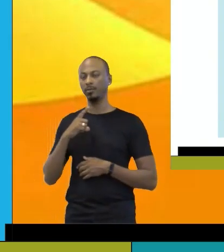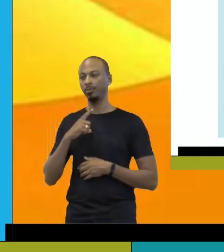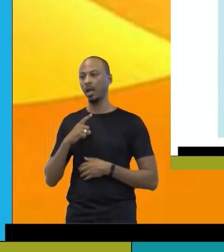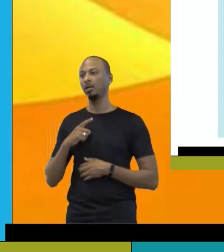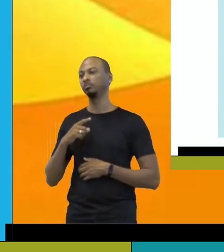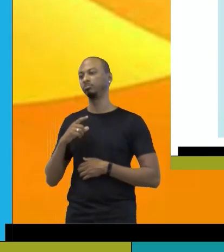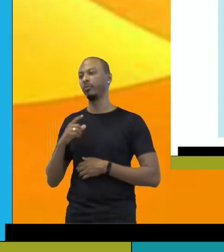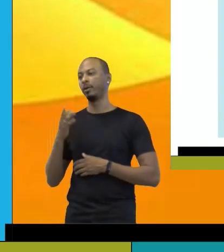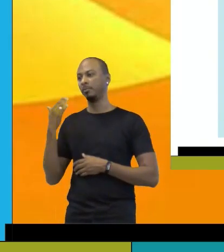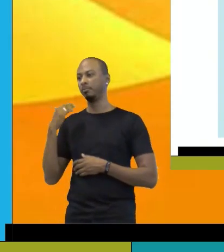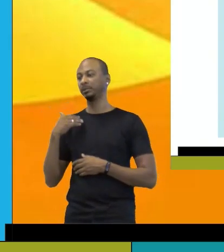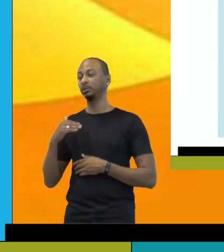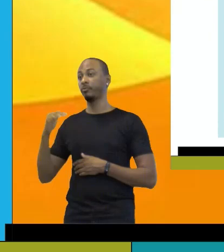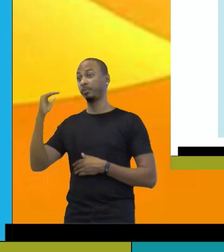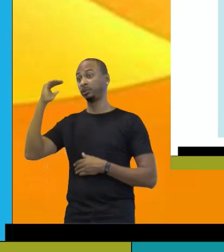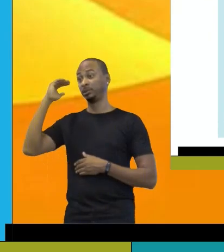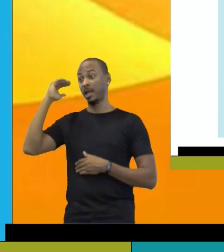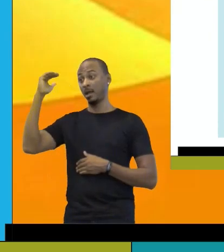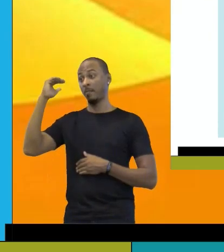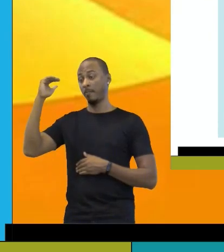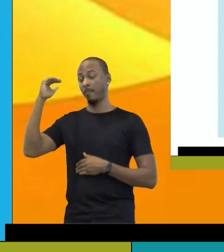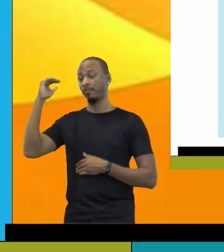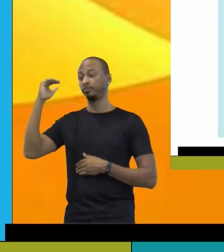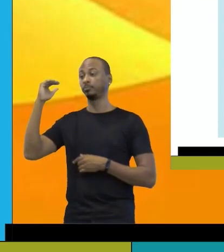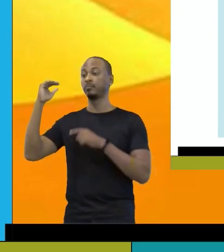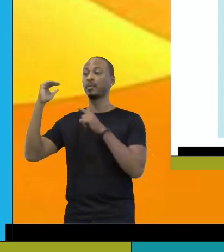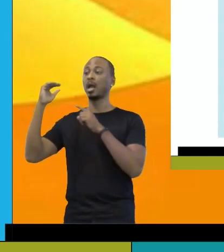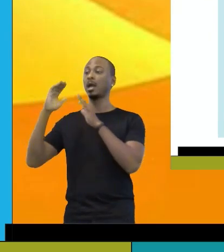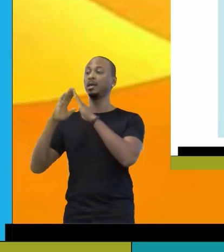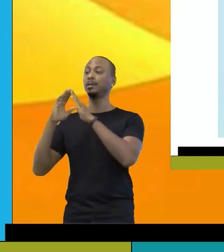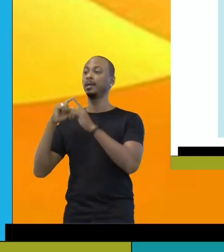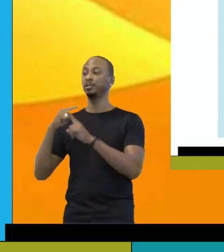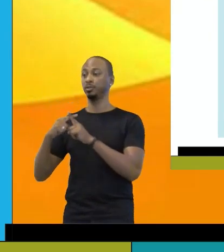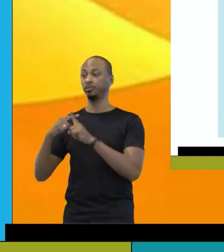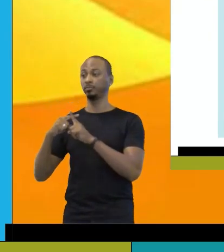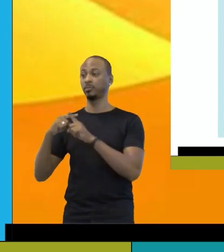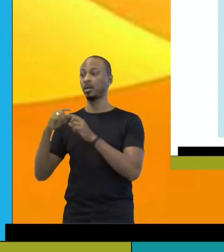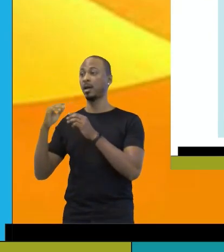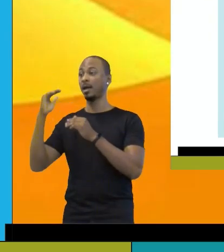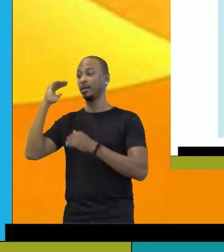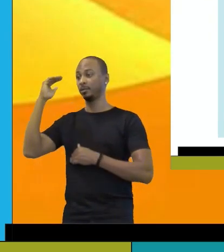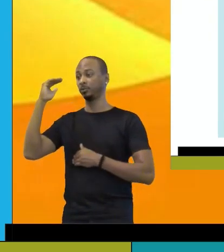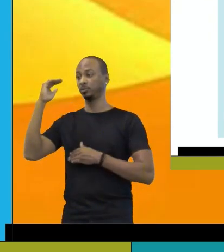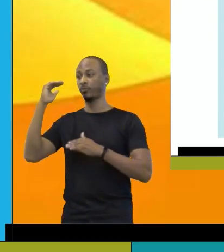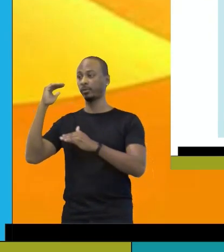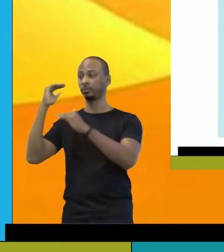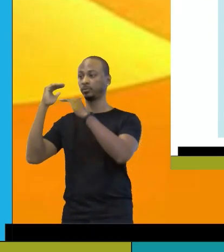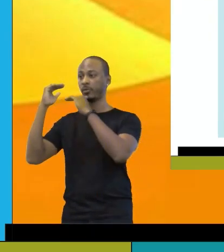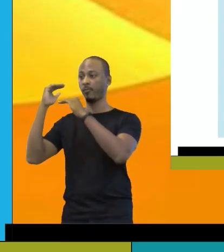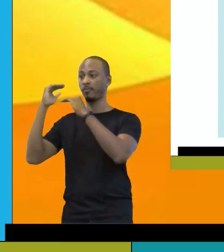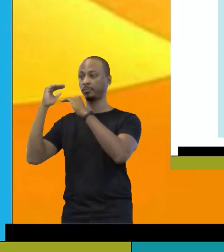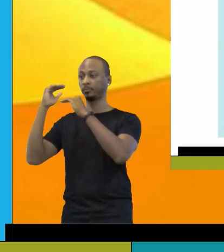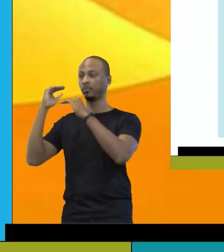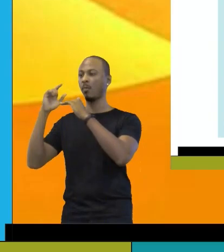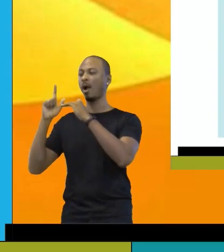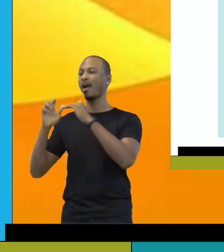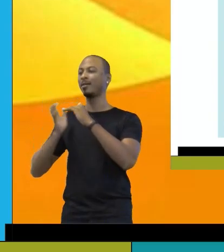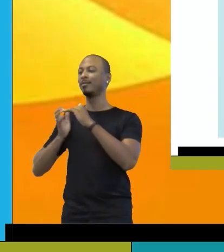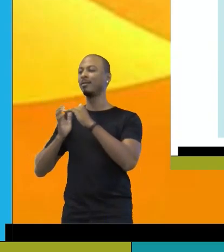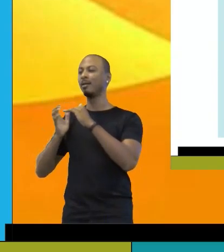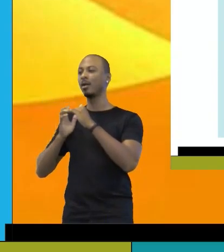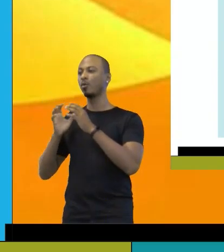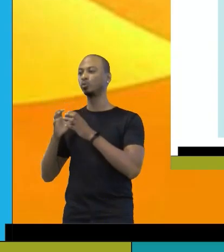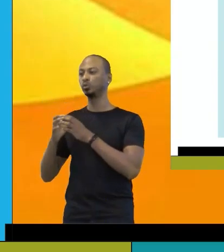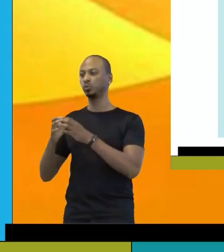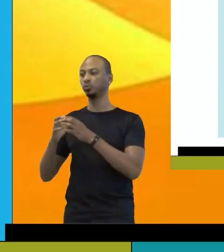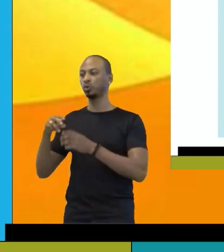igreja. A igreja era o poder máximo na Idade Média. Só que abaixo da igreja você tinha exatamente os nobres, você tinha a nobreza. A